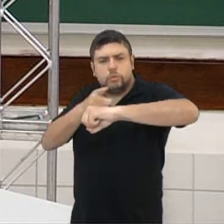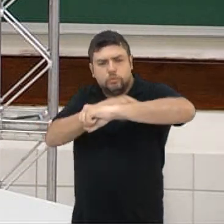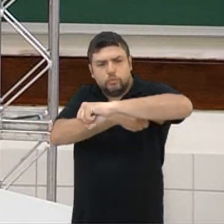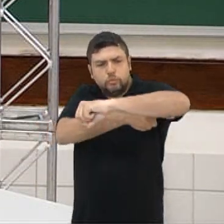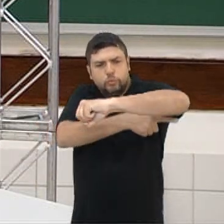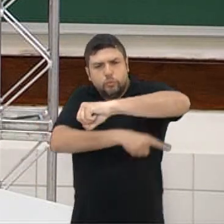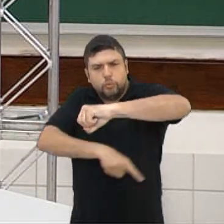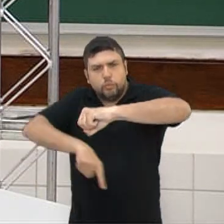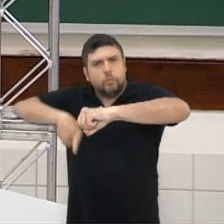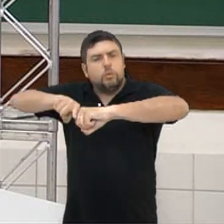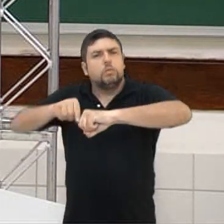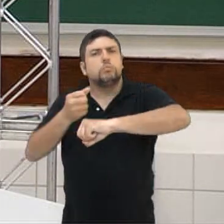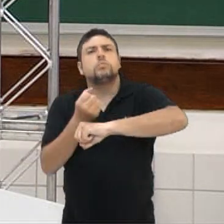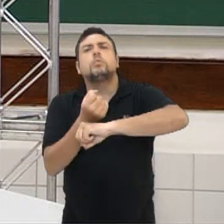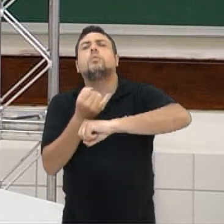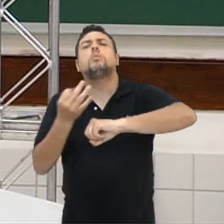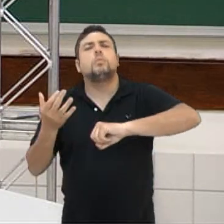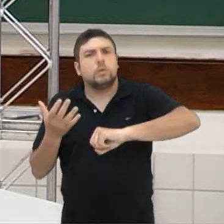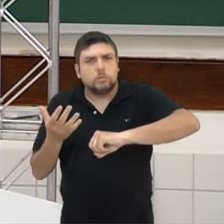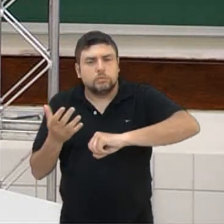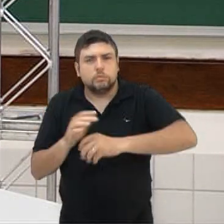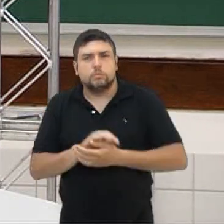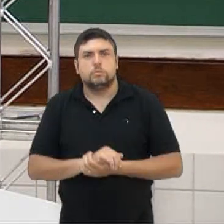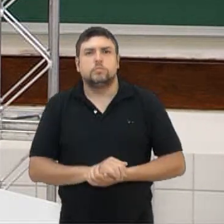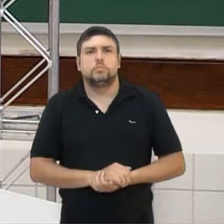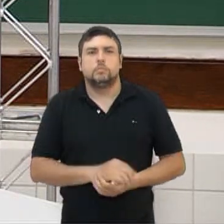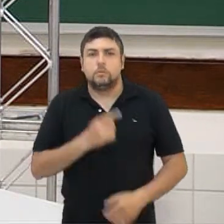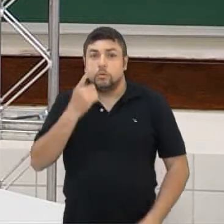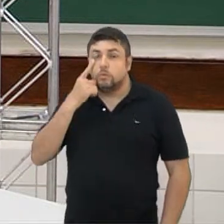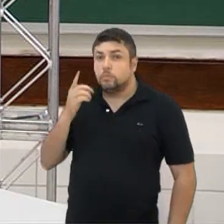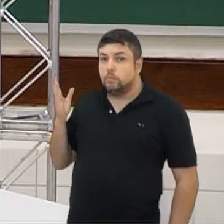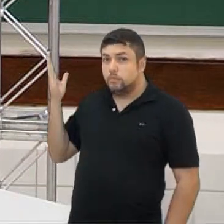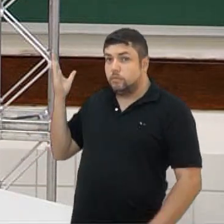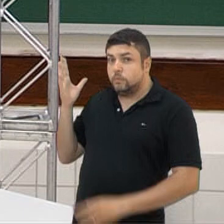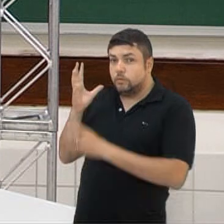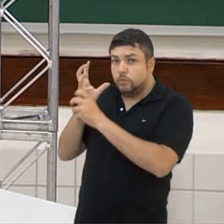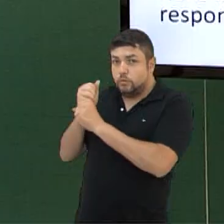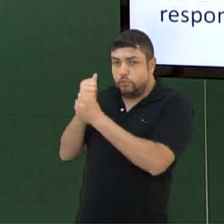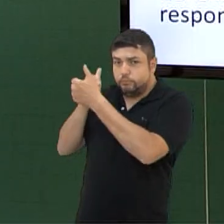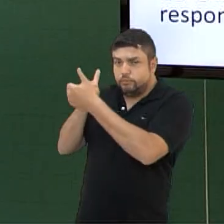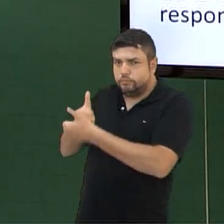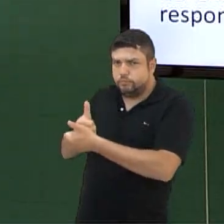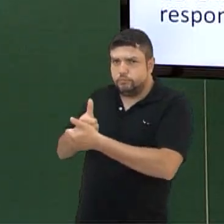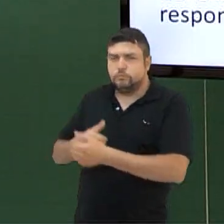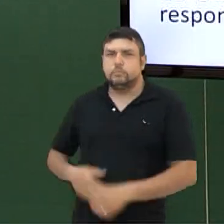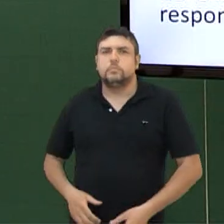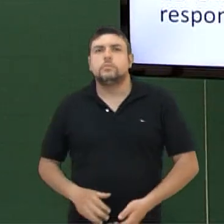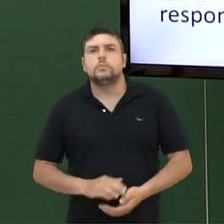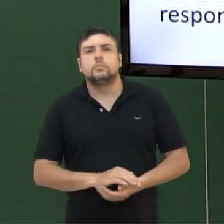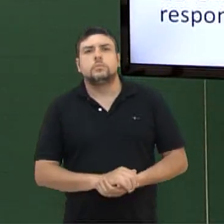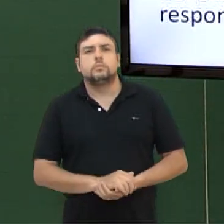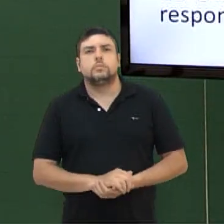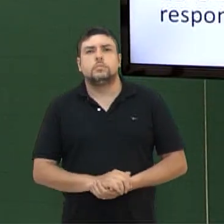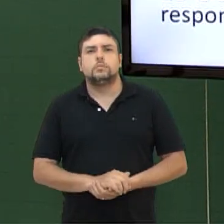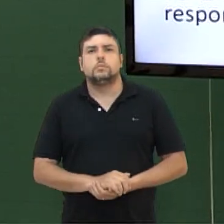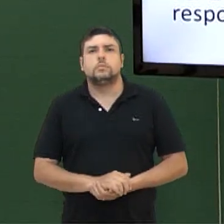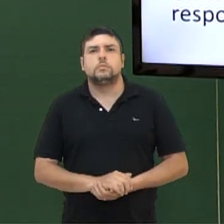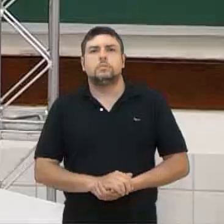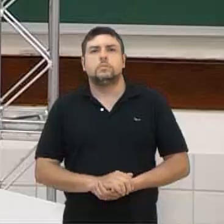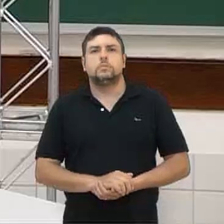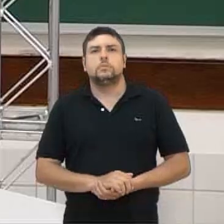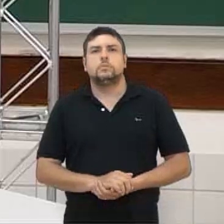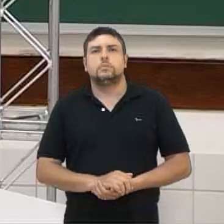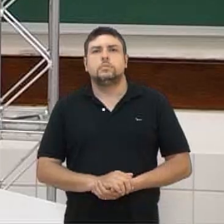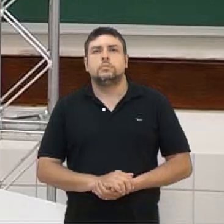deixei resolvido aqui para a gente pensar um pouquinho sobre a resolução. O que eu sei? Eu sei que π é a razão entre o comprimento e o diâmetro.